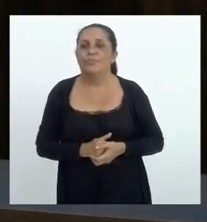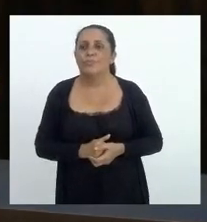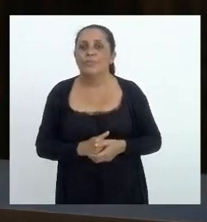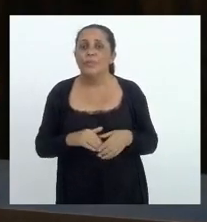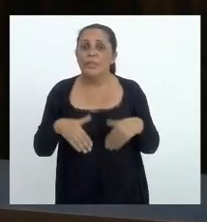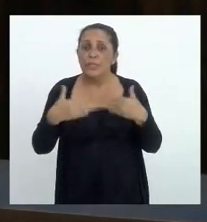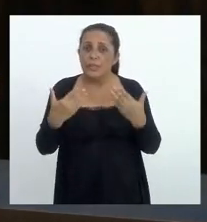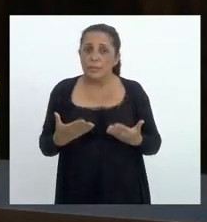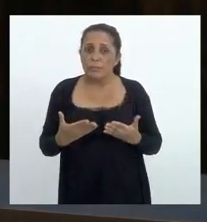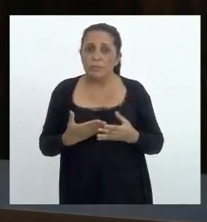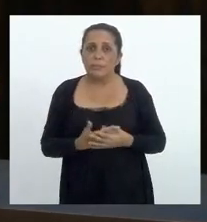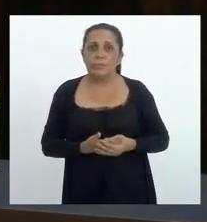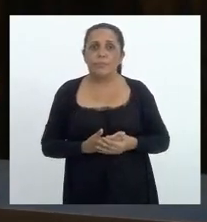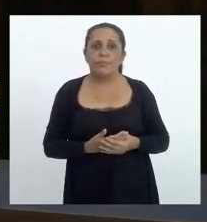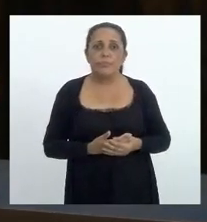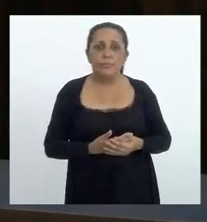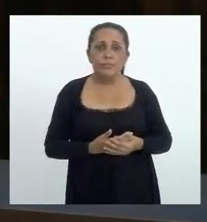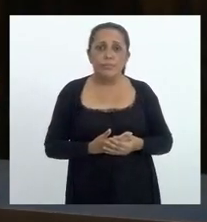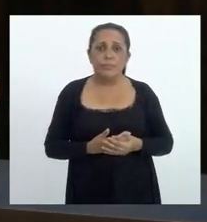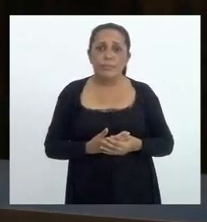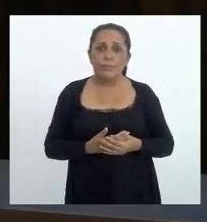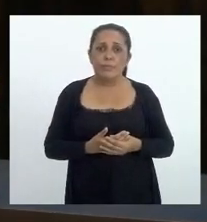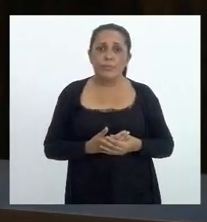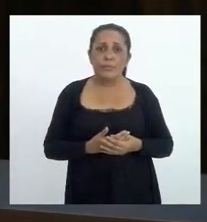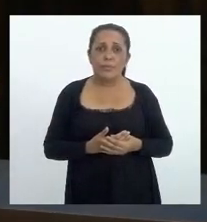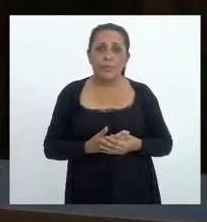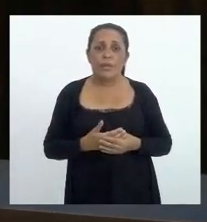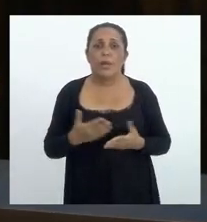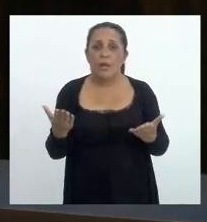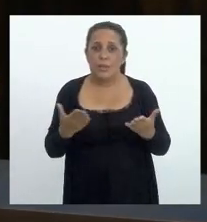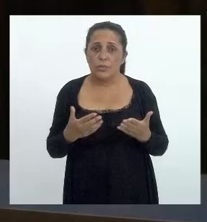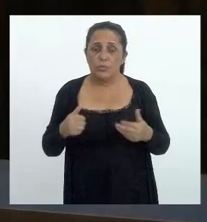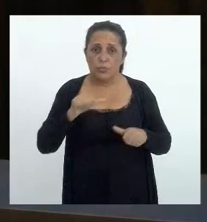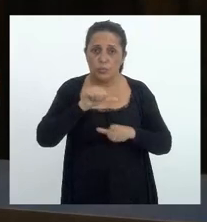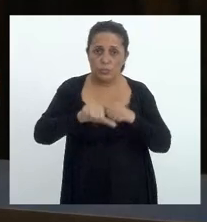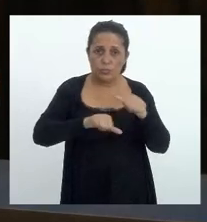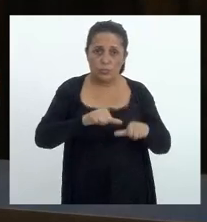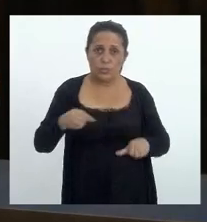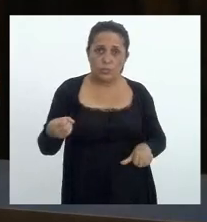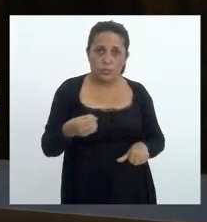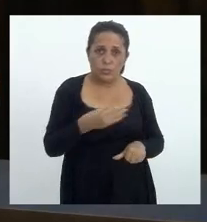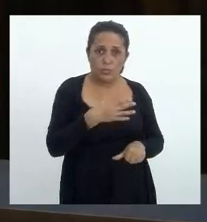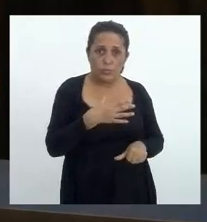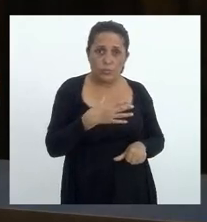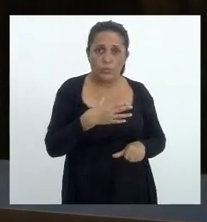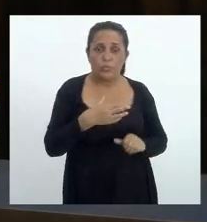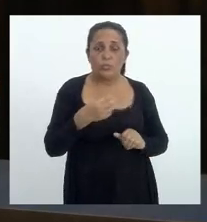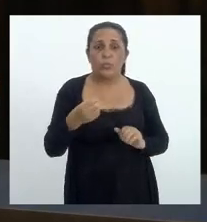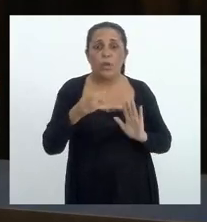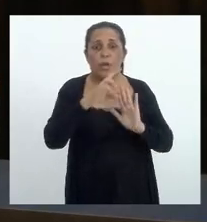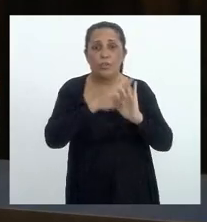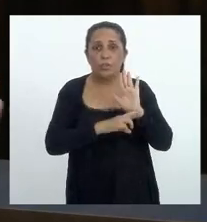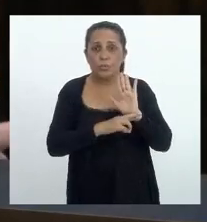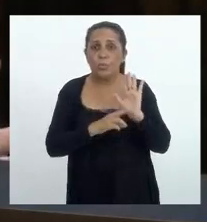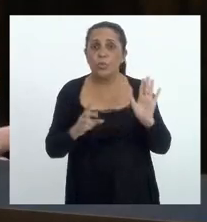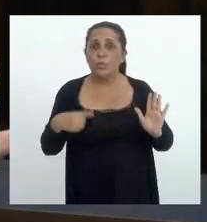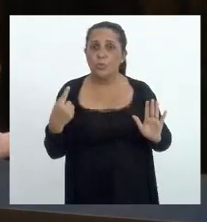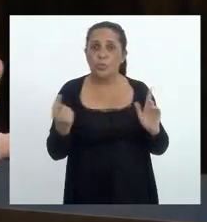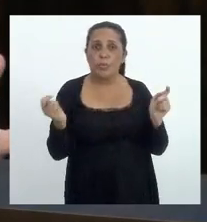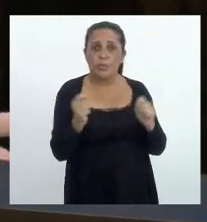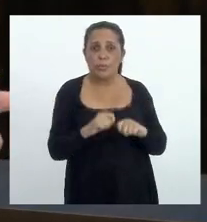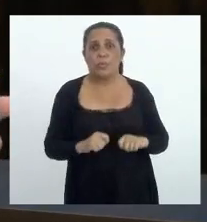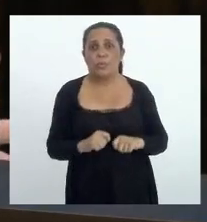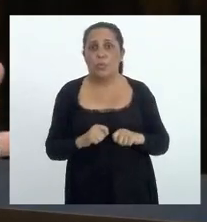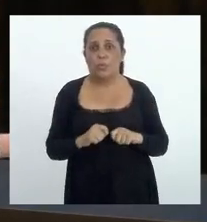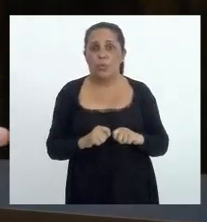Então, essa alternativa de aderir ao novo regime nos possibilitou, inclusive,